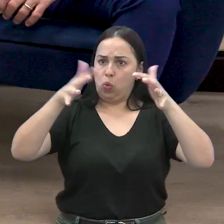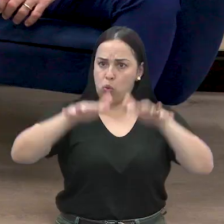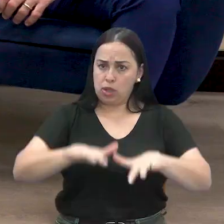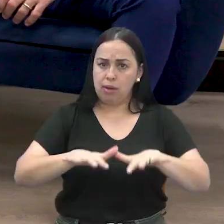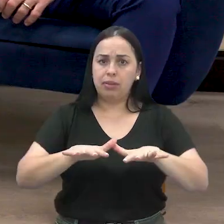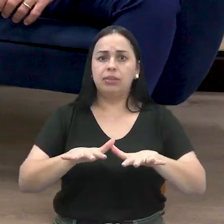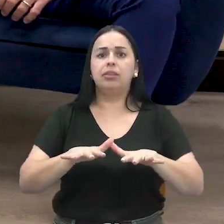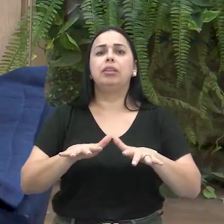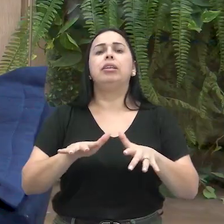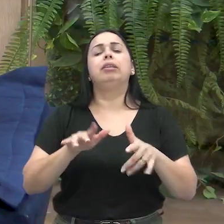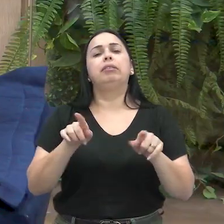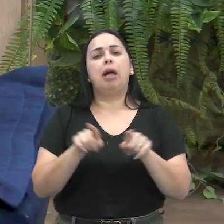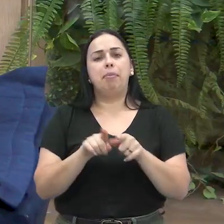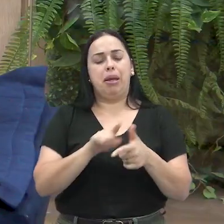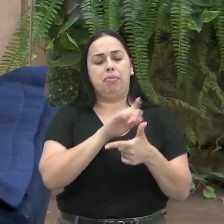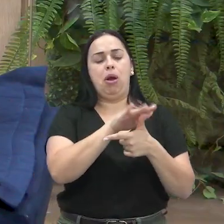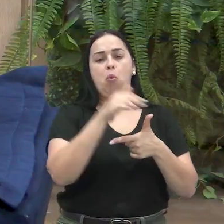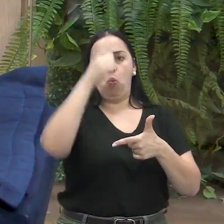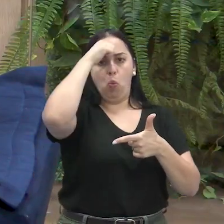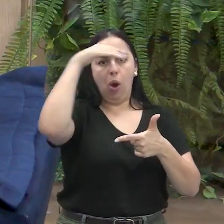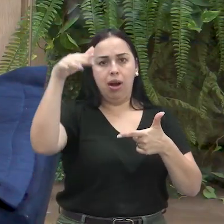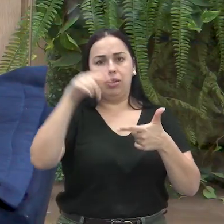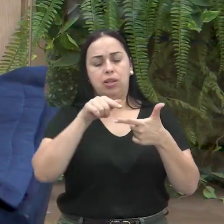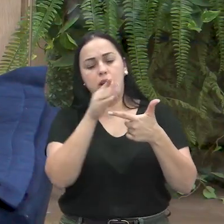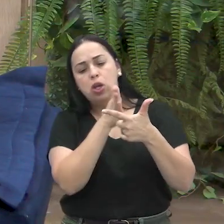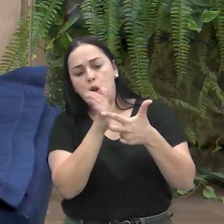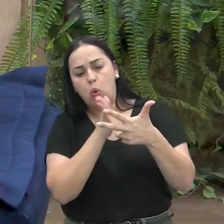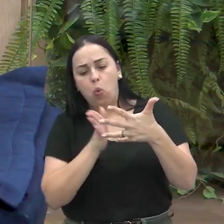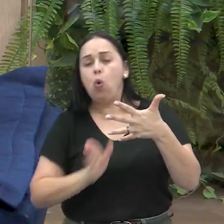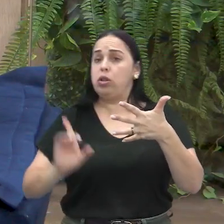com autismo e, lógico, que ampliou pessoas com